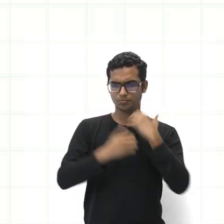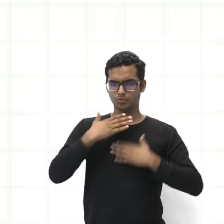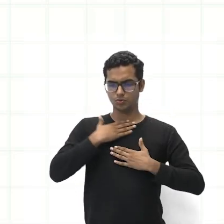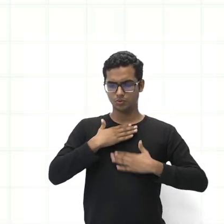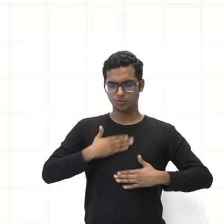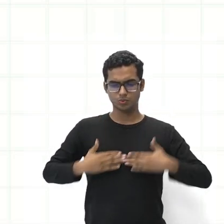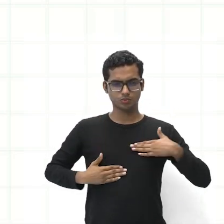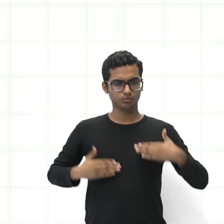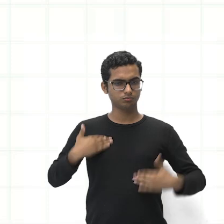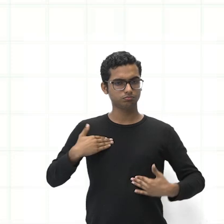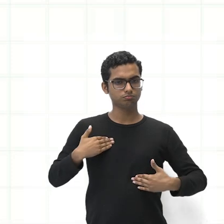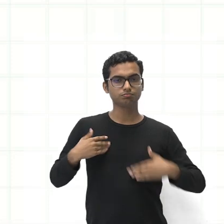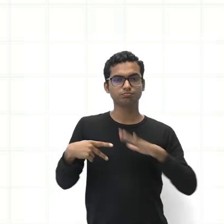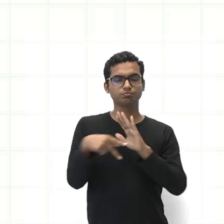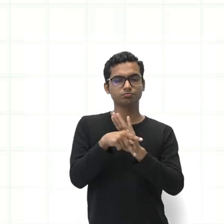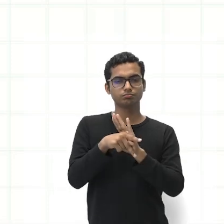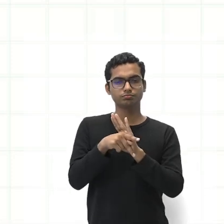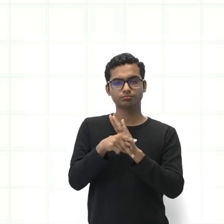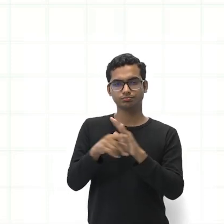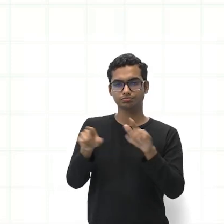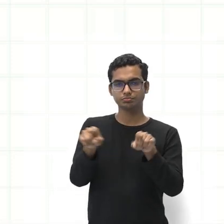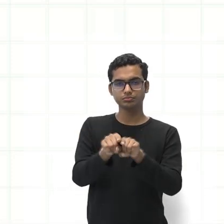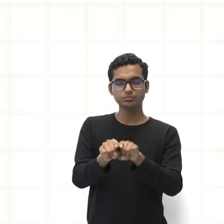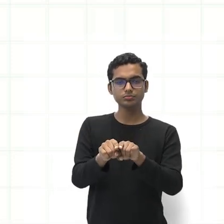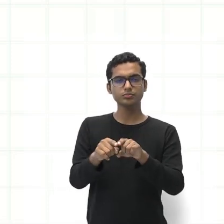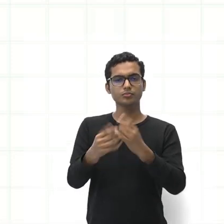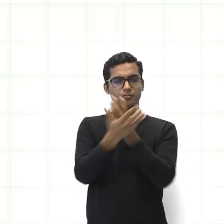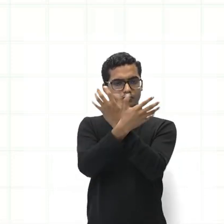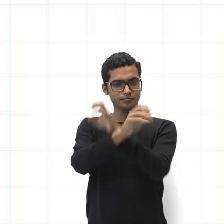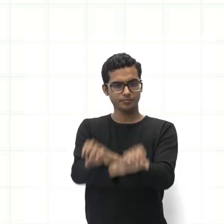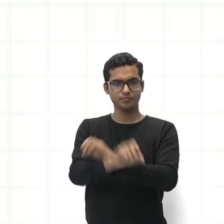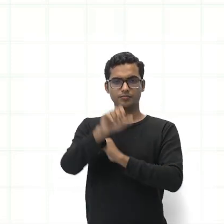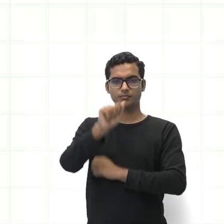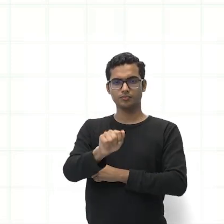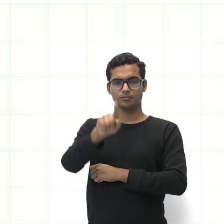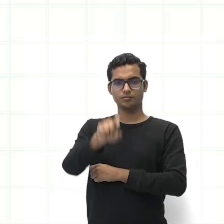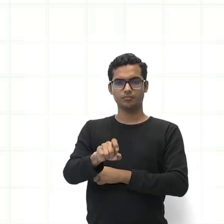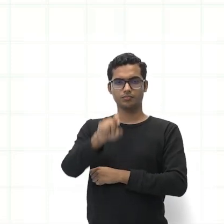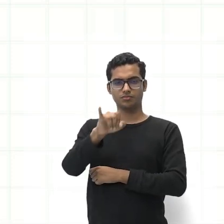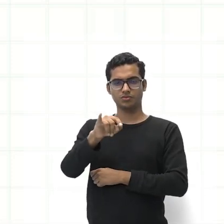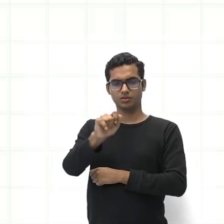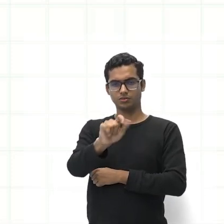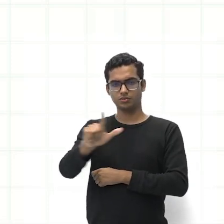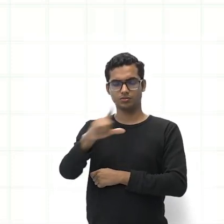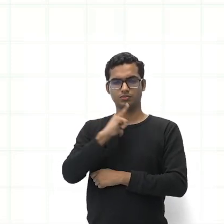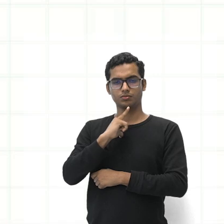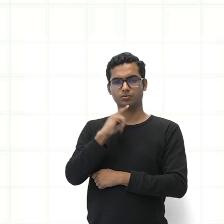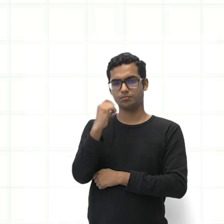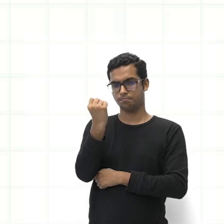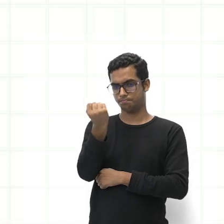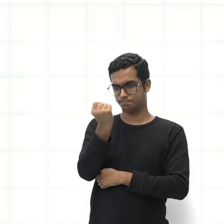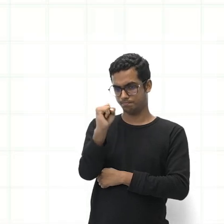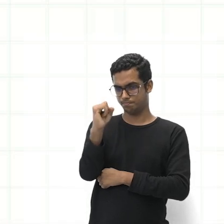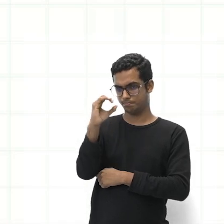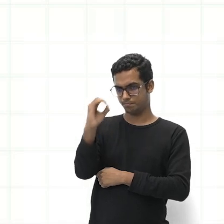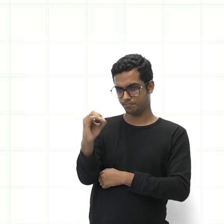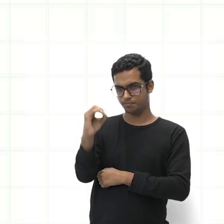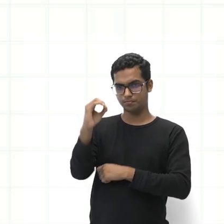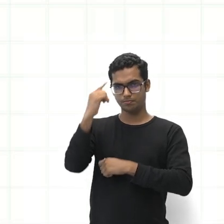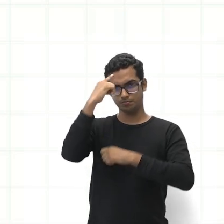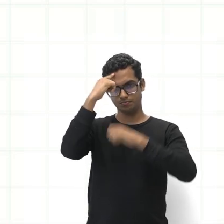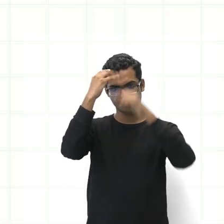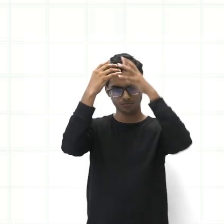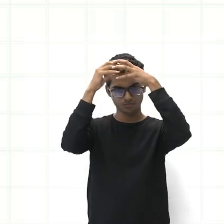esqueleto axial, nós temos 80 ossos, divididos entre o crânio, certo?